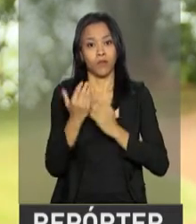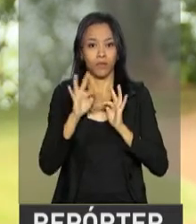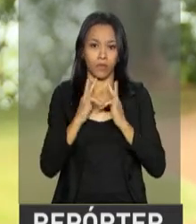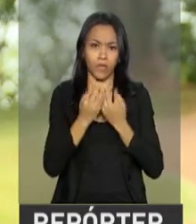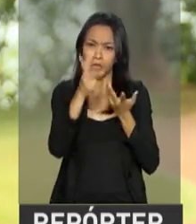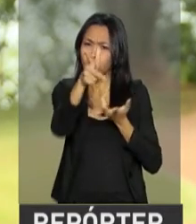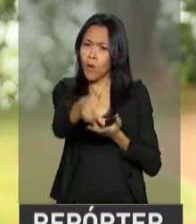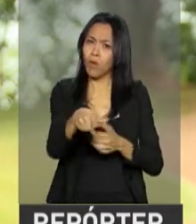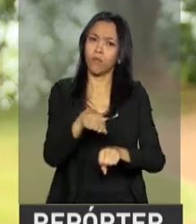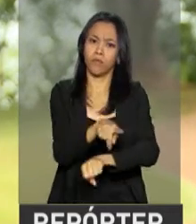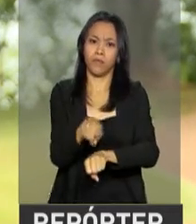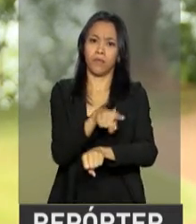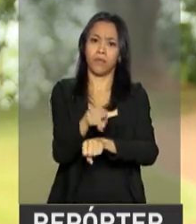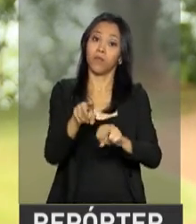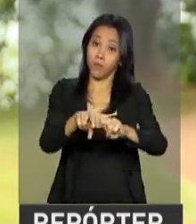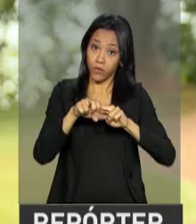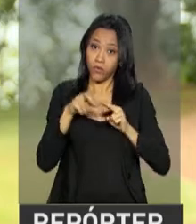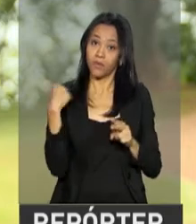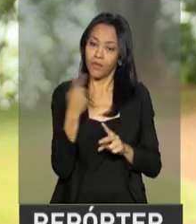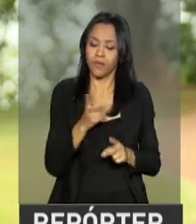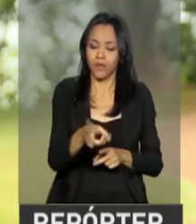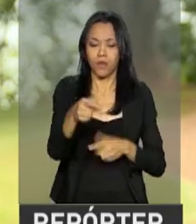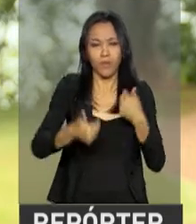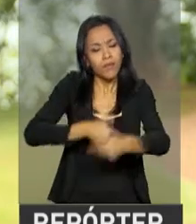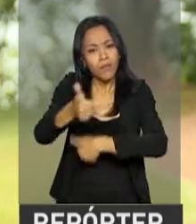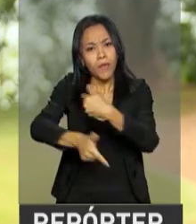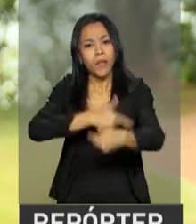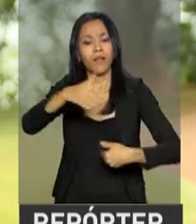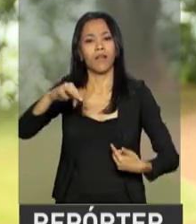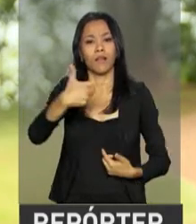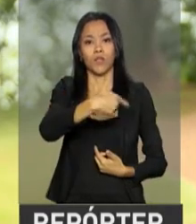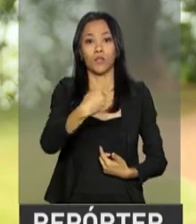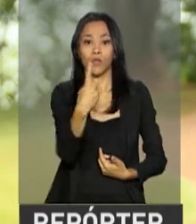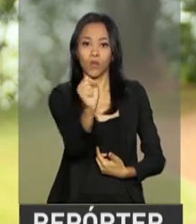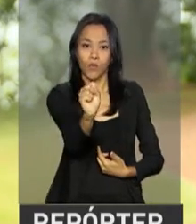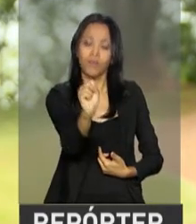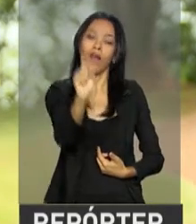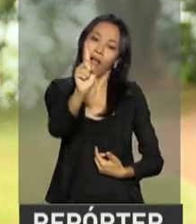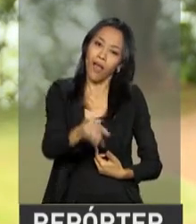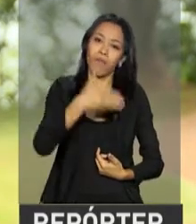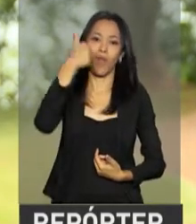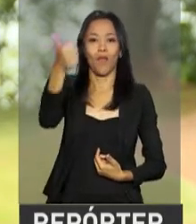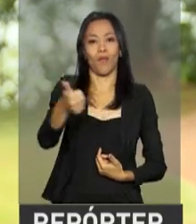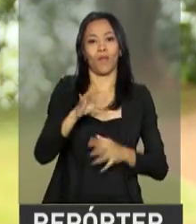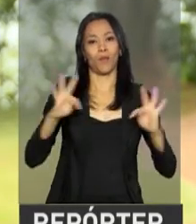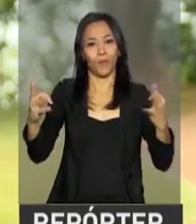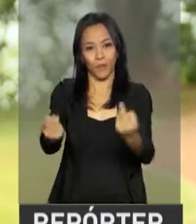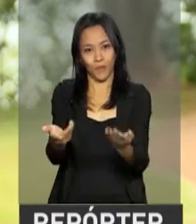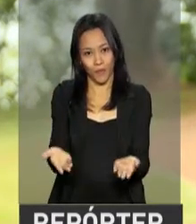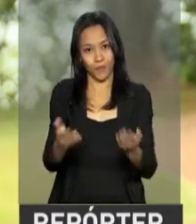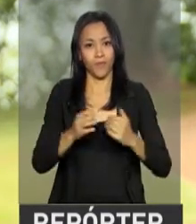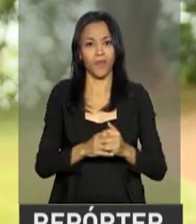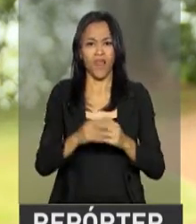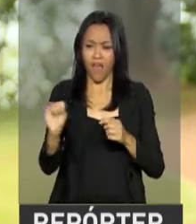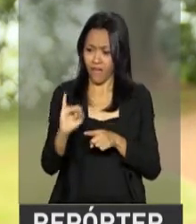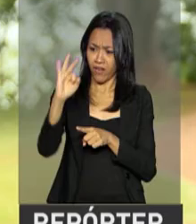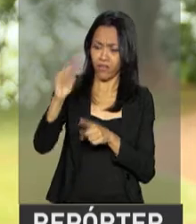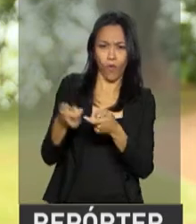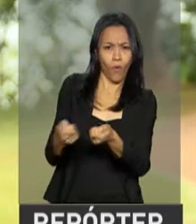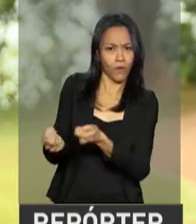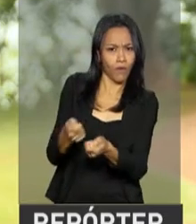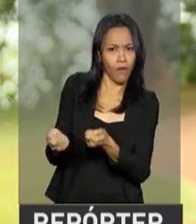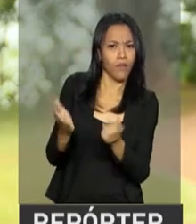e é por isso que trabalhamos sempre para que 2018 seja bem melhor para todos a inflação foi controlada